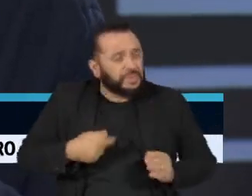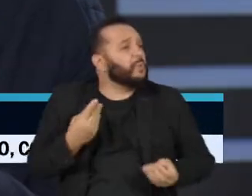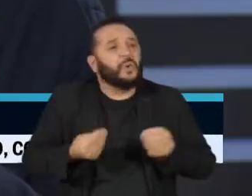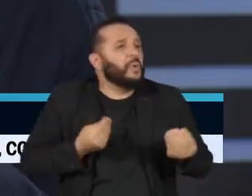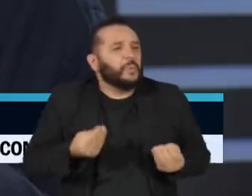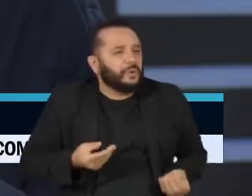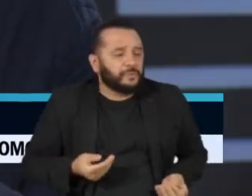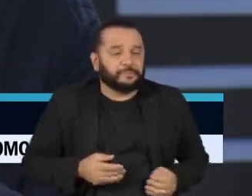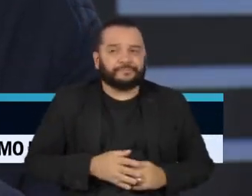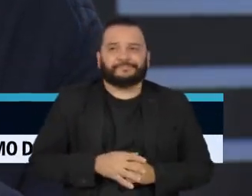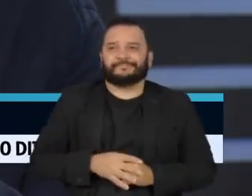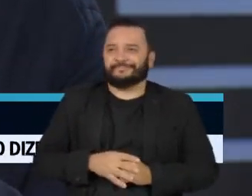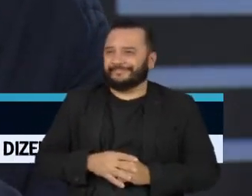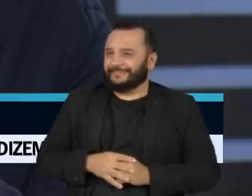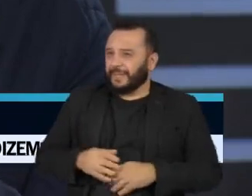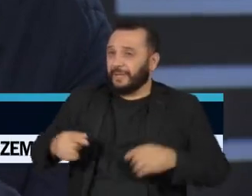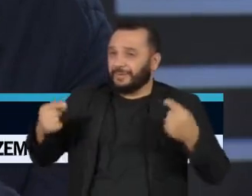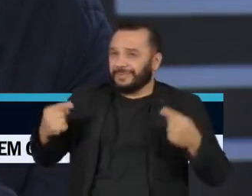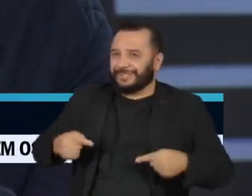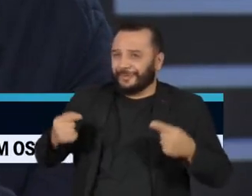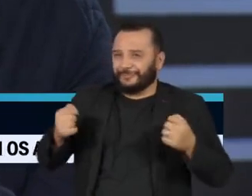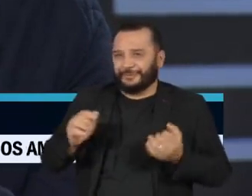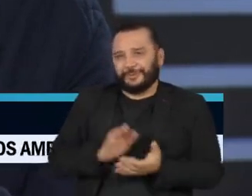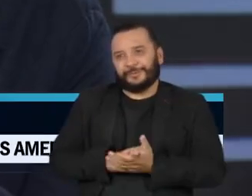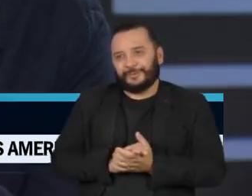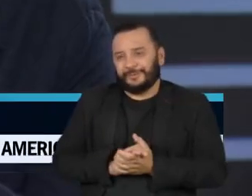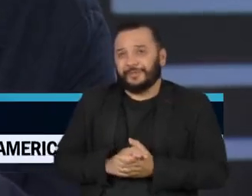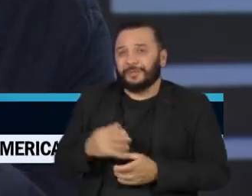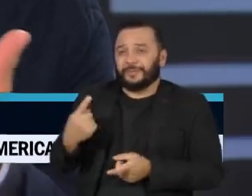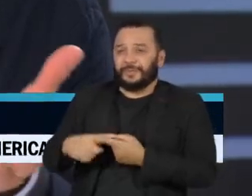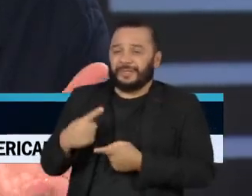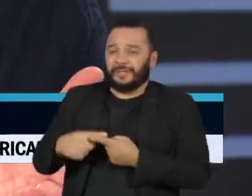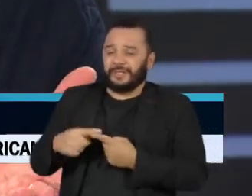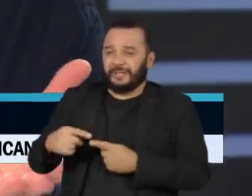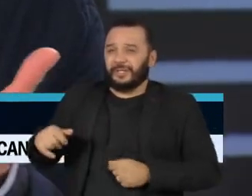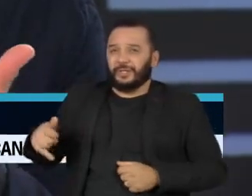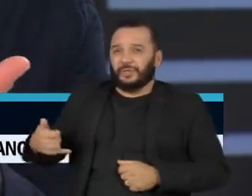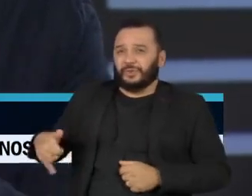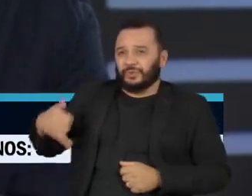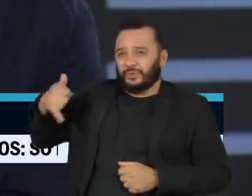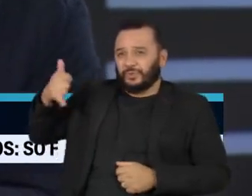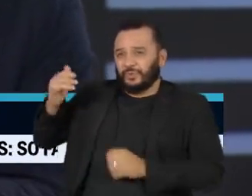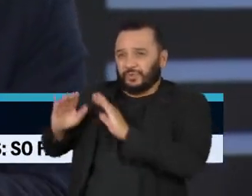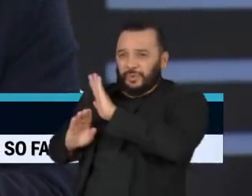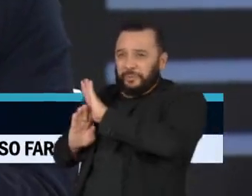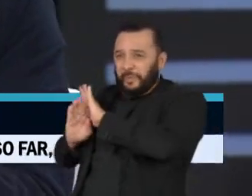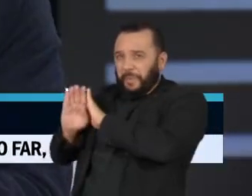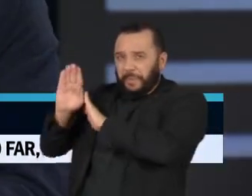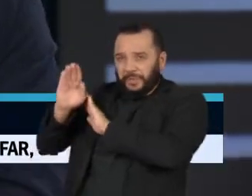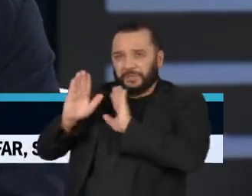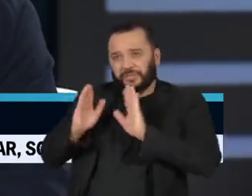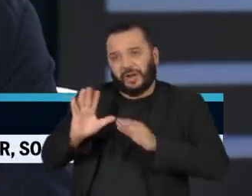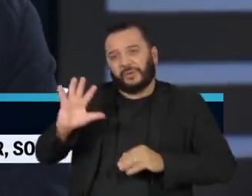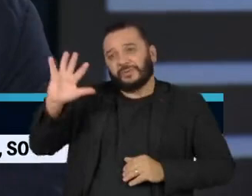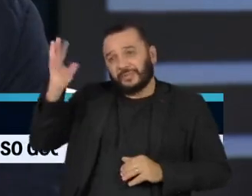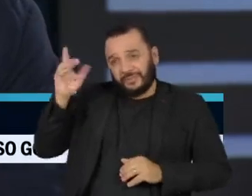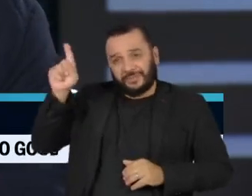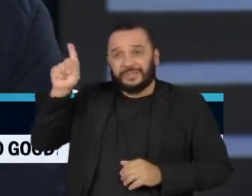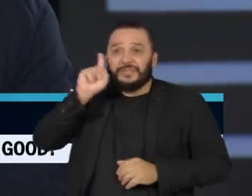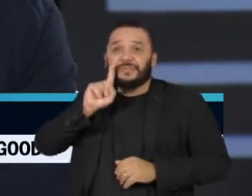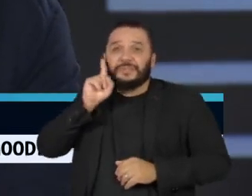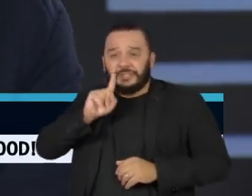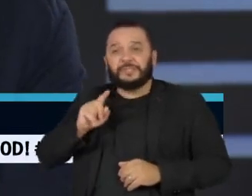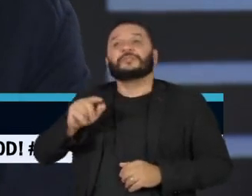países emergentes é um desafio é esse aumento da taxa de juros que já ocorreu com a matéria mostra deverá